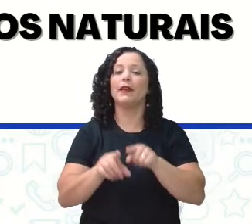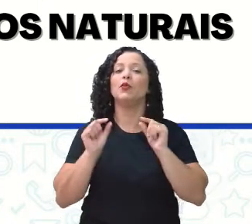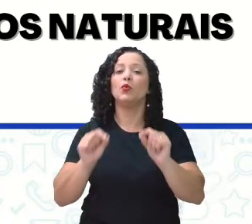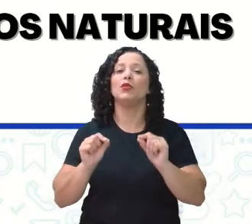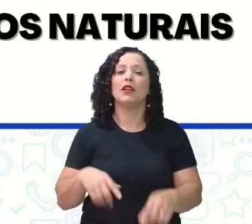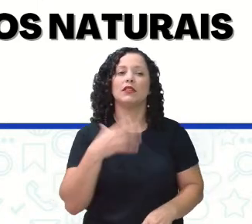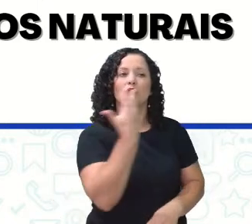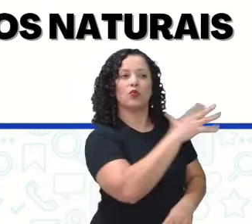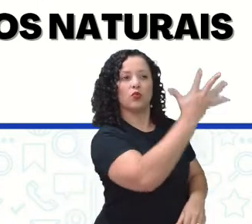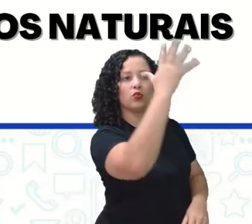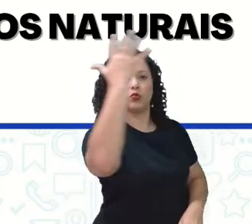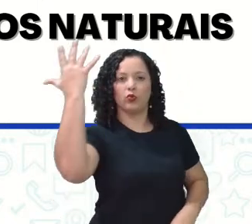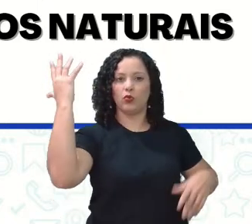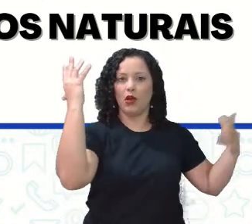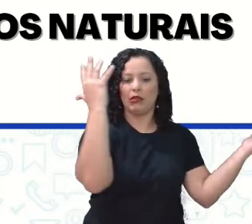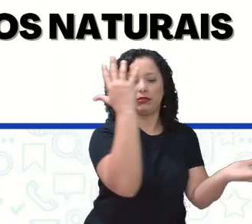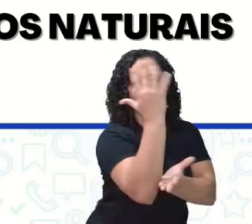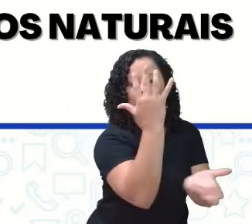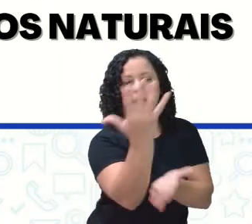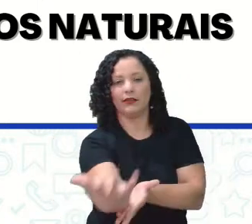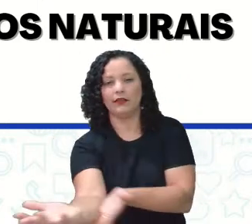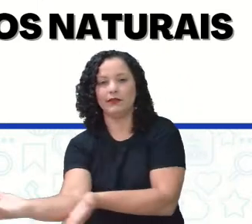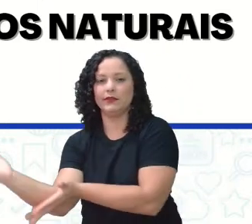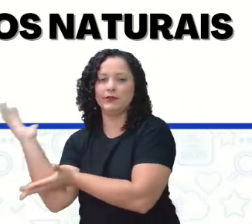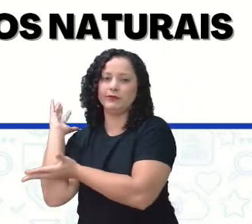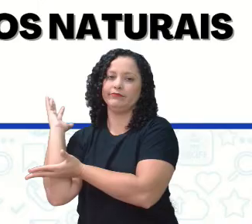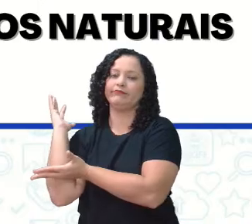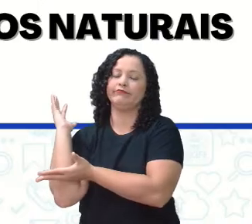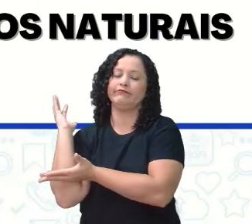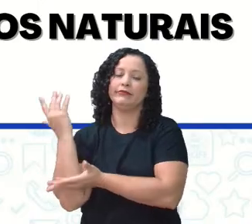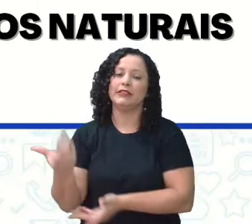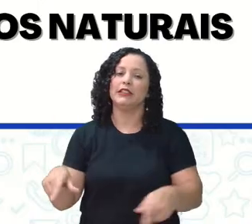desertificação e aí a perca dos recursos